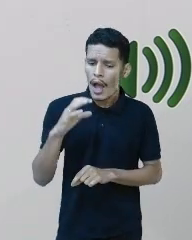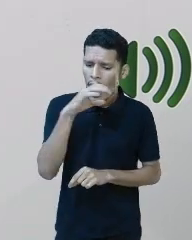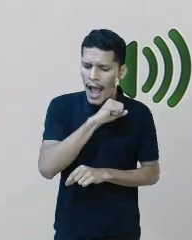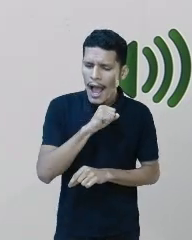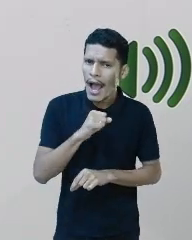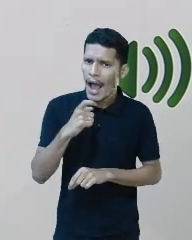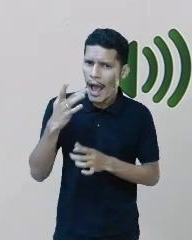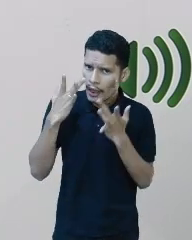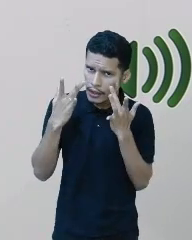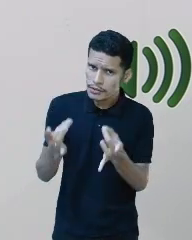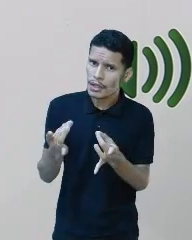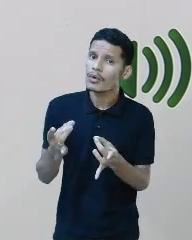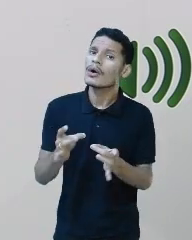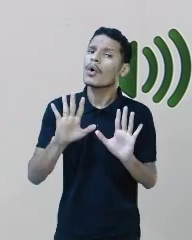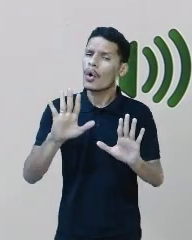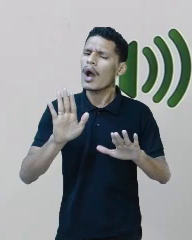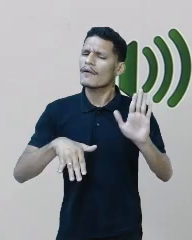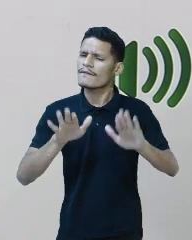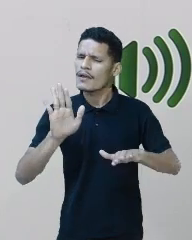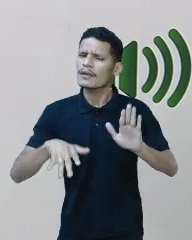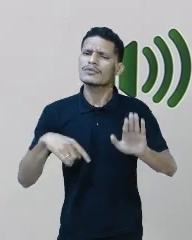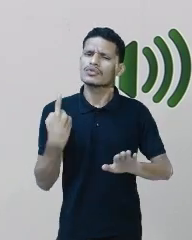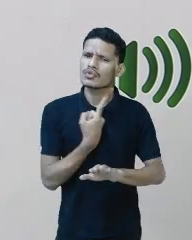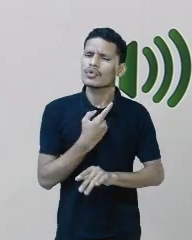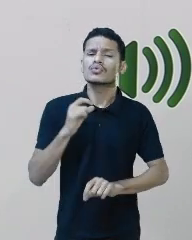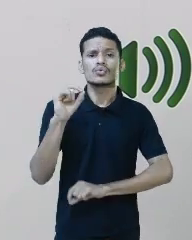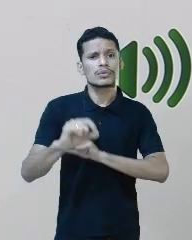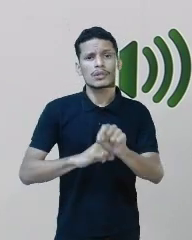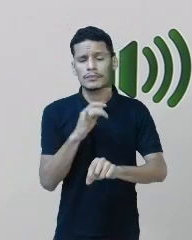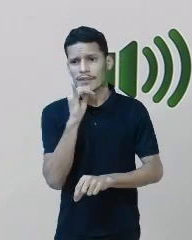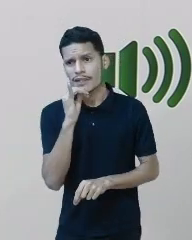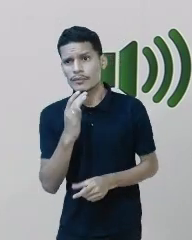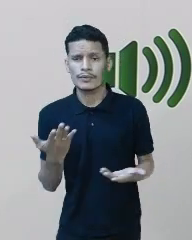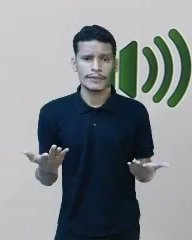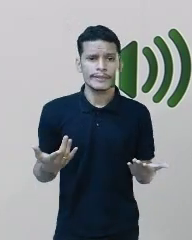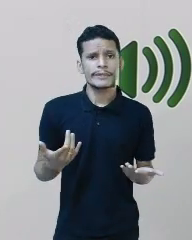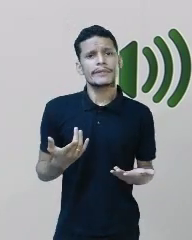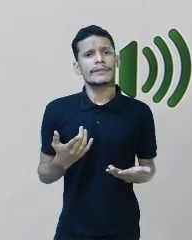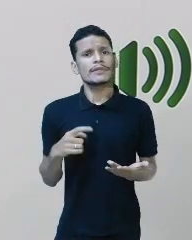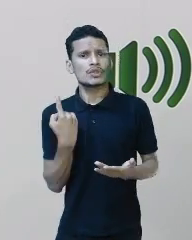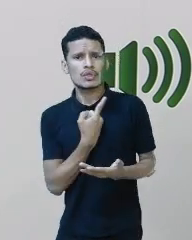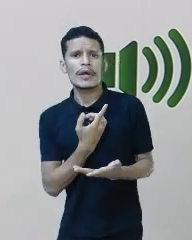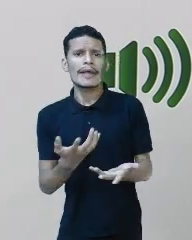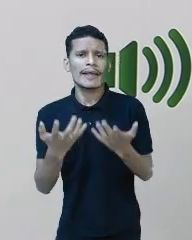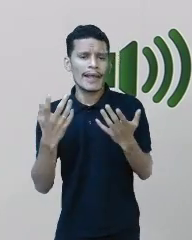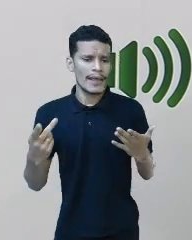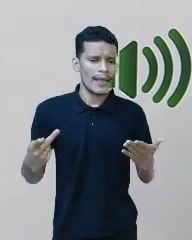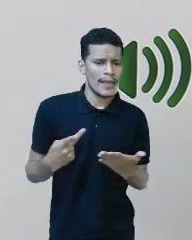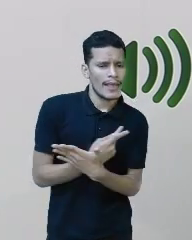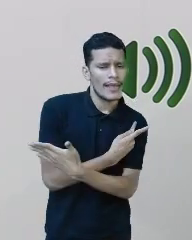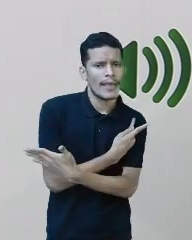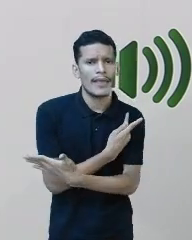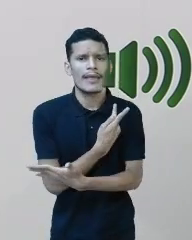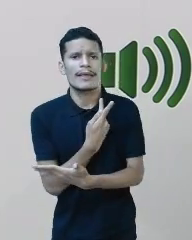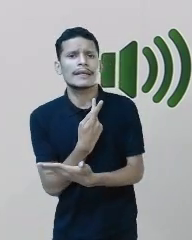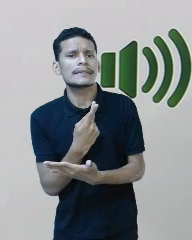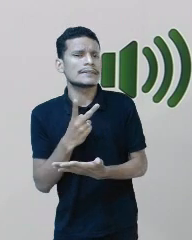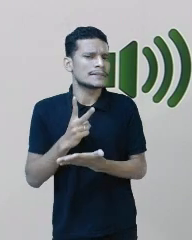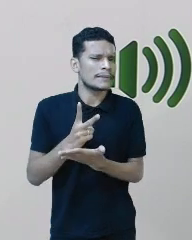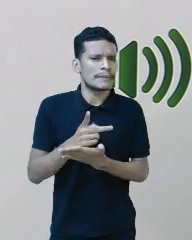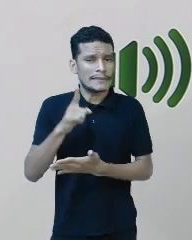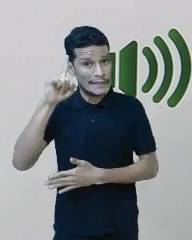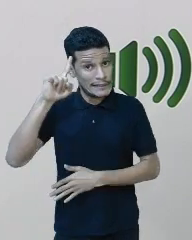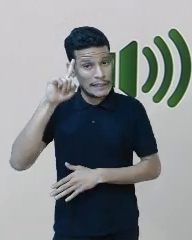atenção. Às vezes, gente, é normal. A gente tende a cometer pequenos deslizes no nosso dia a